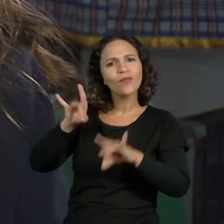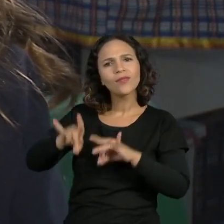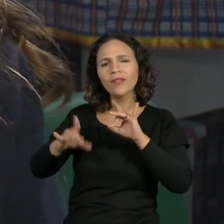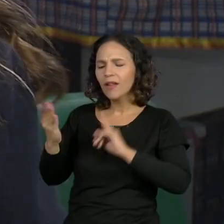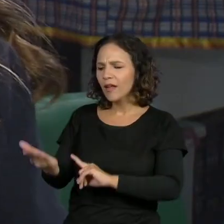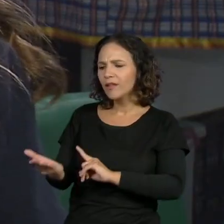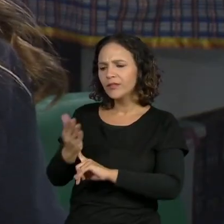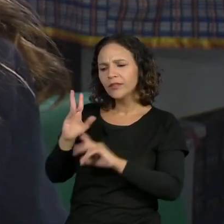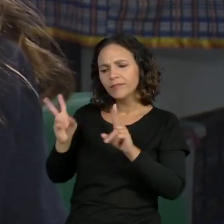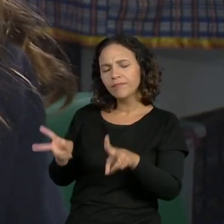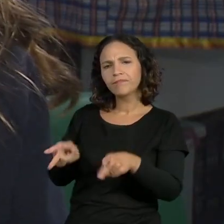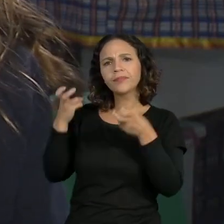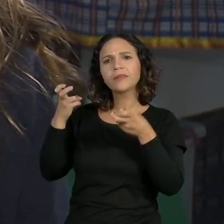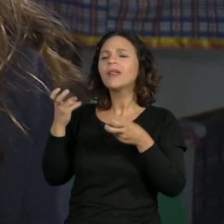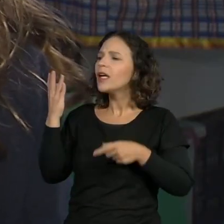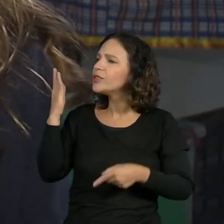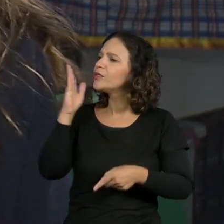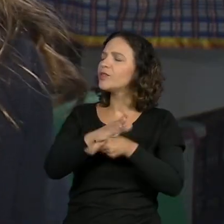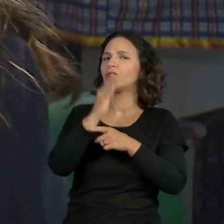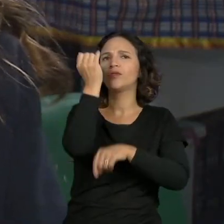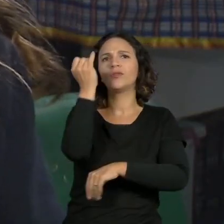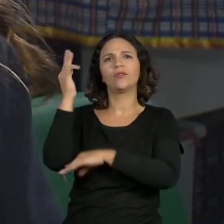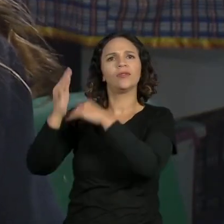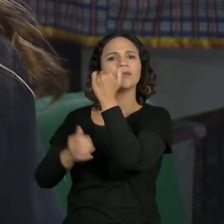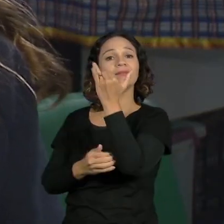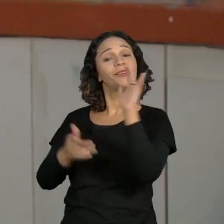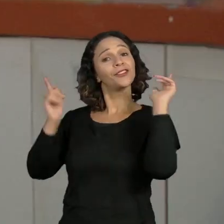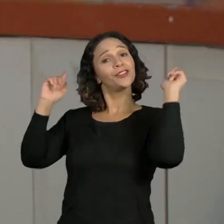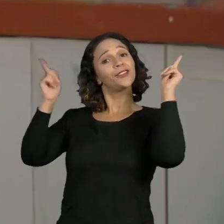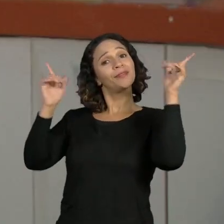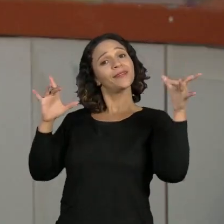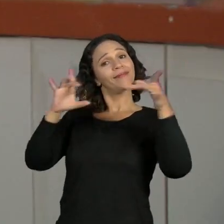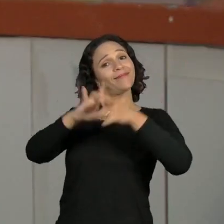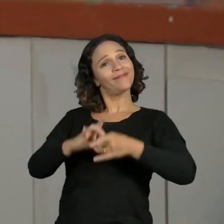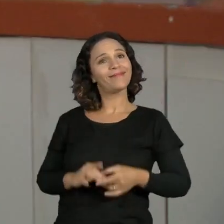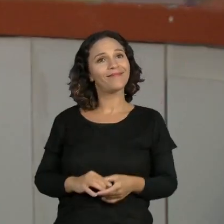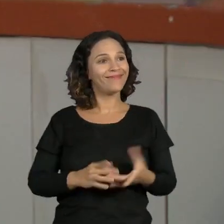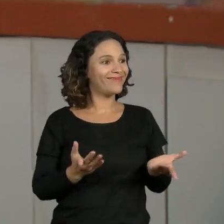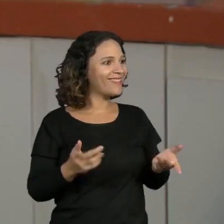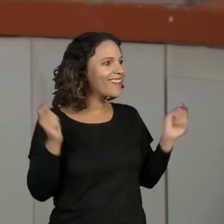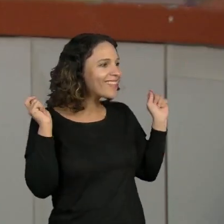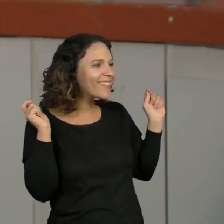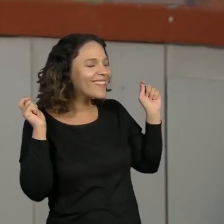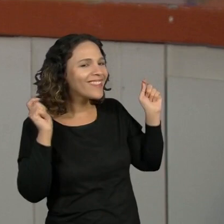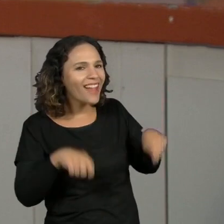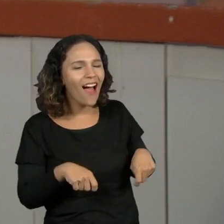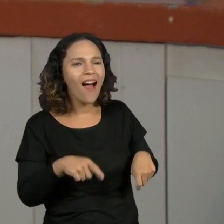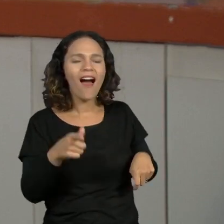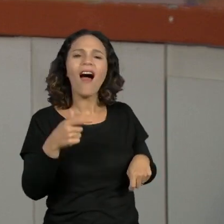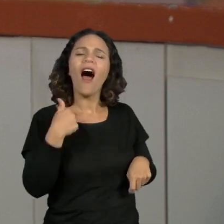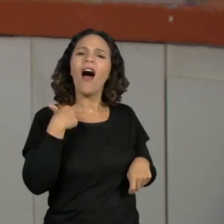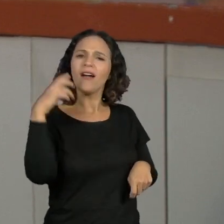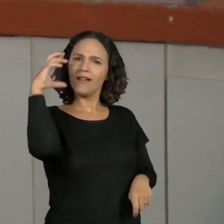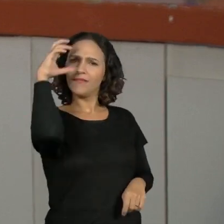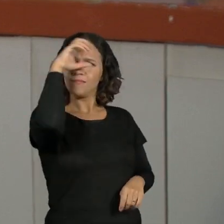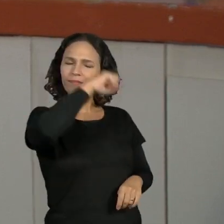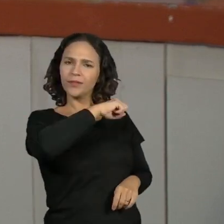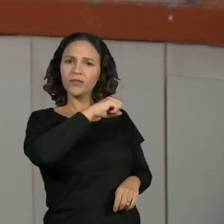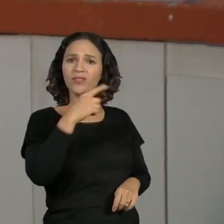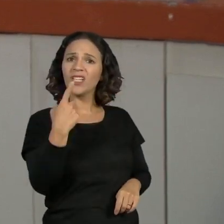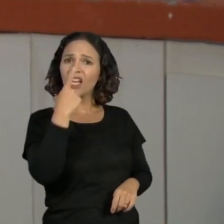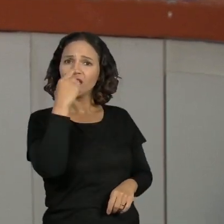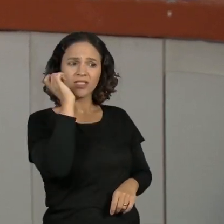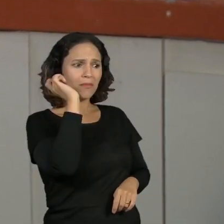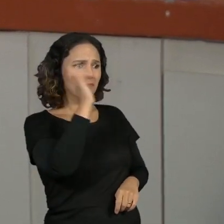perceber como é bom ajudar o meio ambiente de formas divertidas. E a gente consegue aprender que com lixos que a